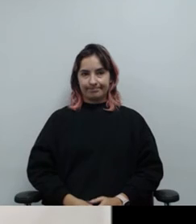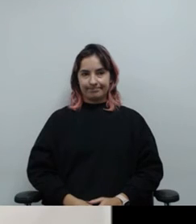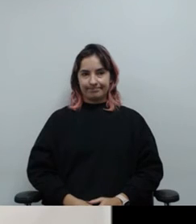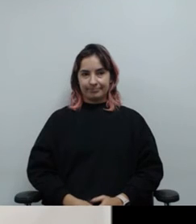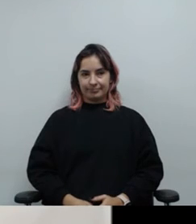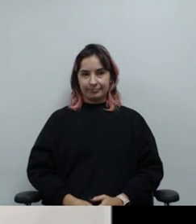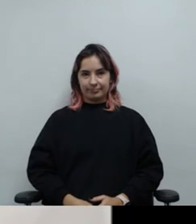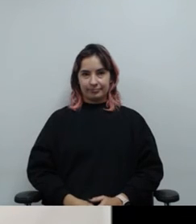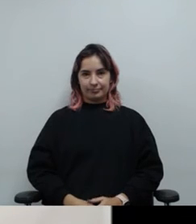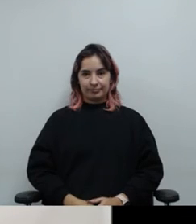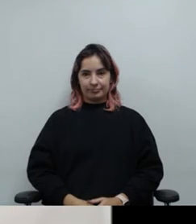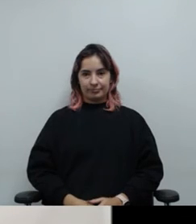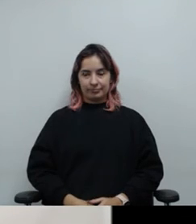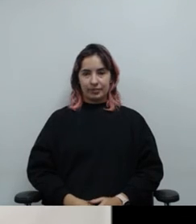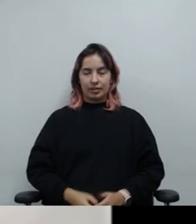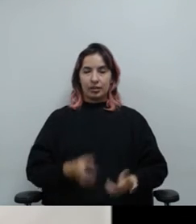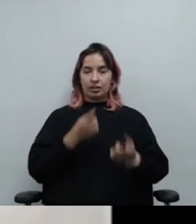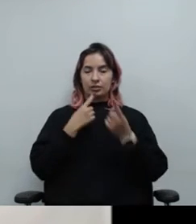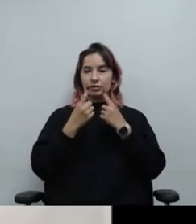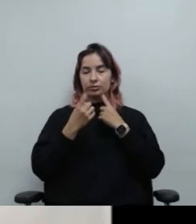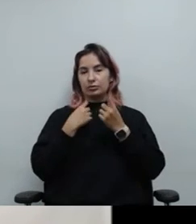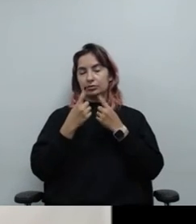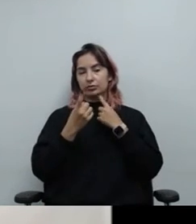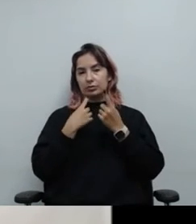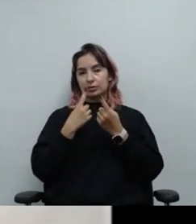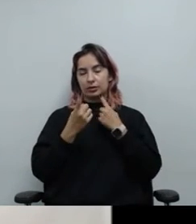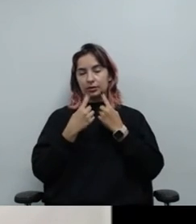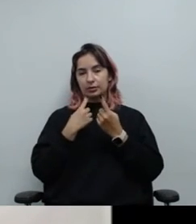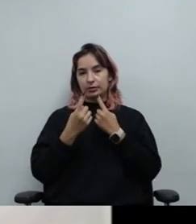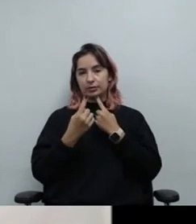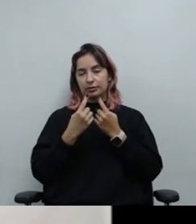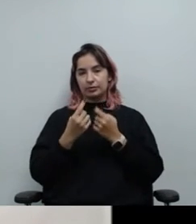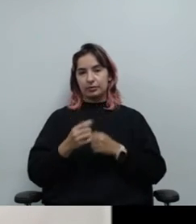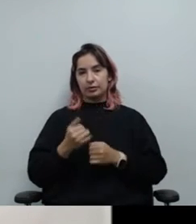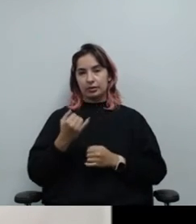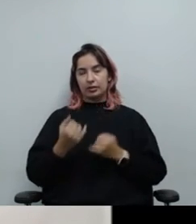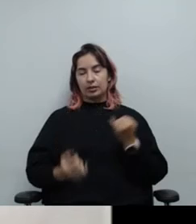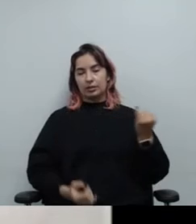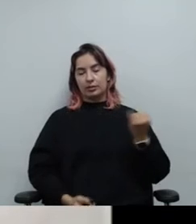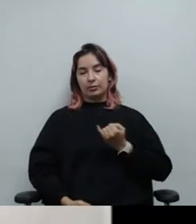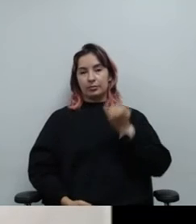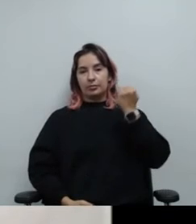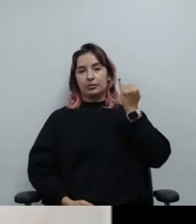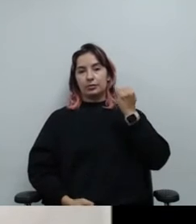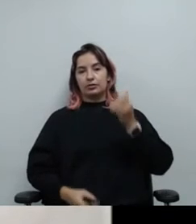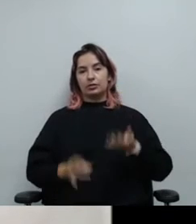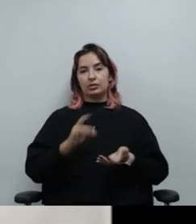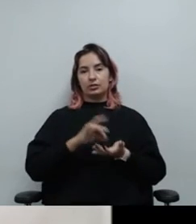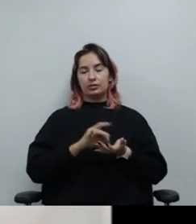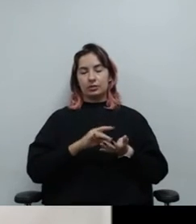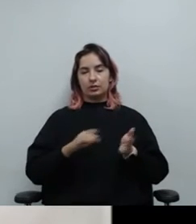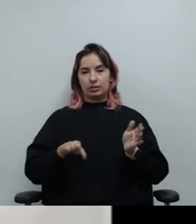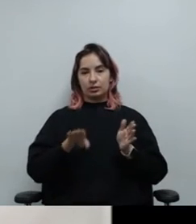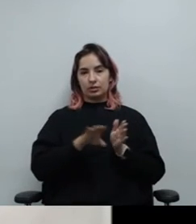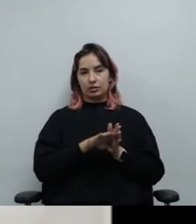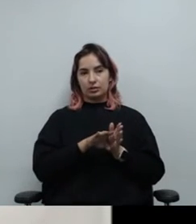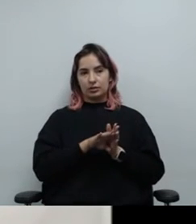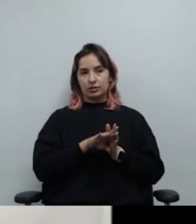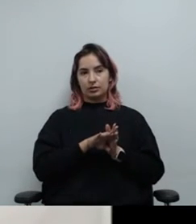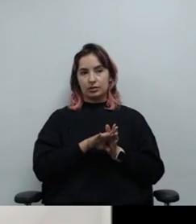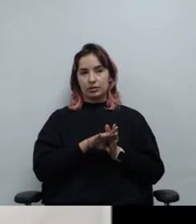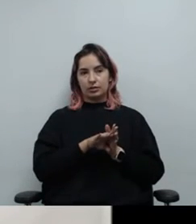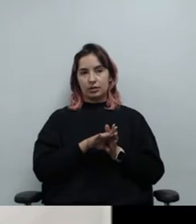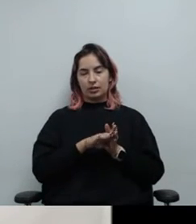que essa discussão, essa importância realmente chegue a pontas, né,